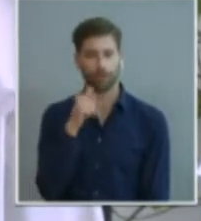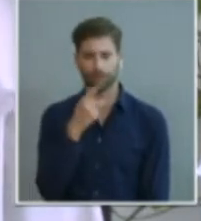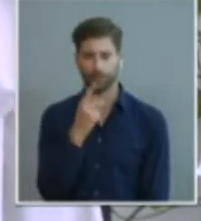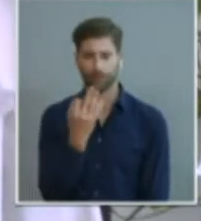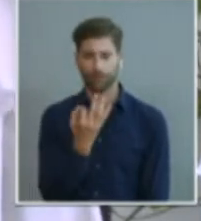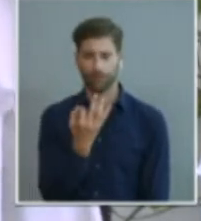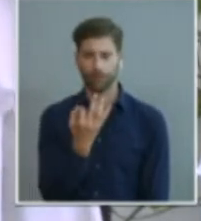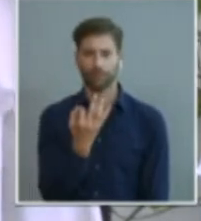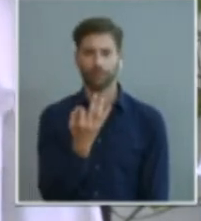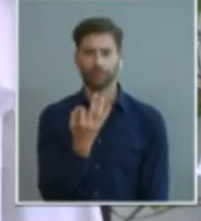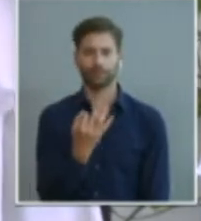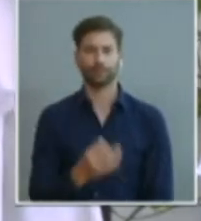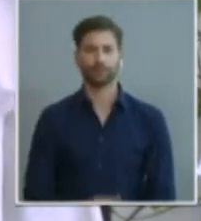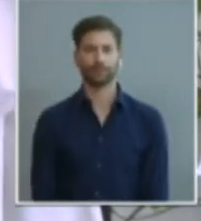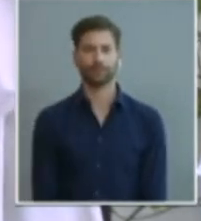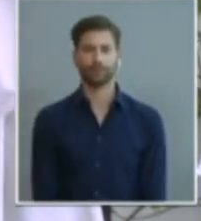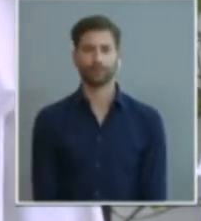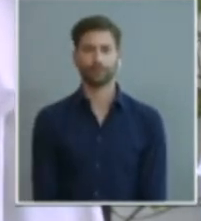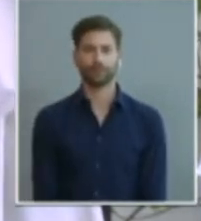Todos quantos,